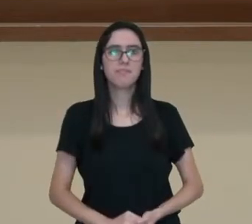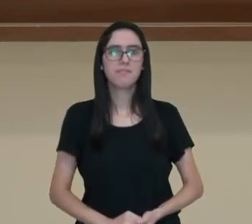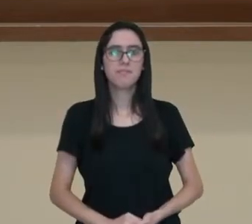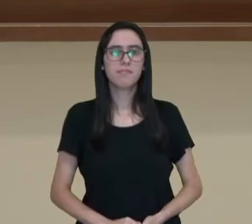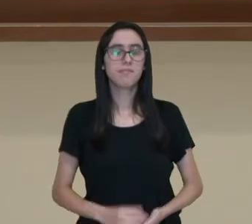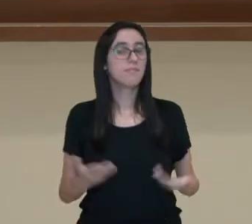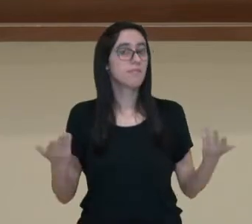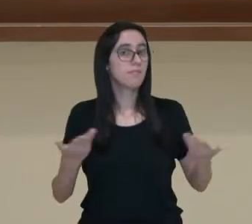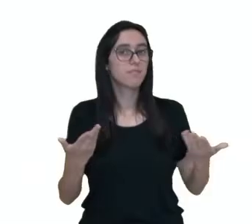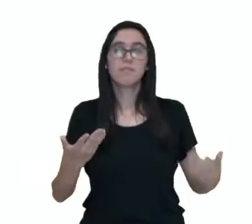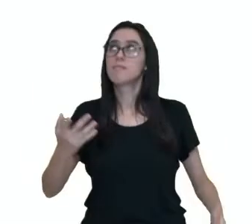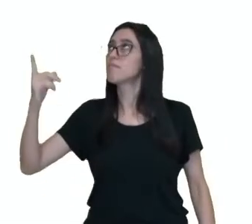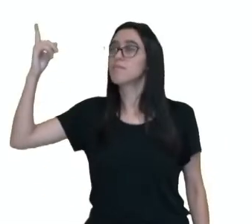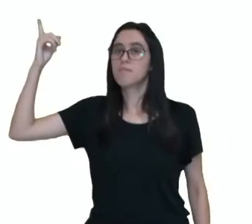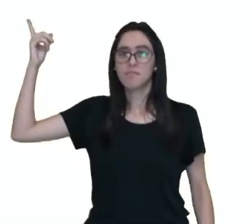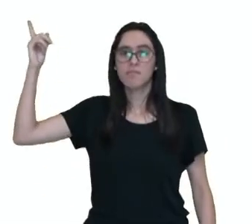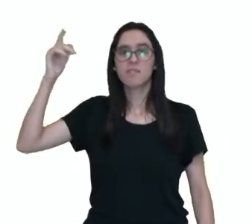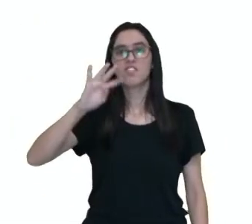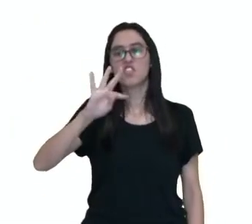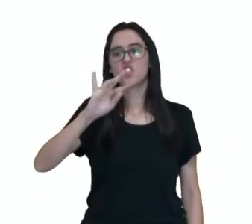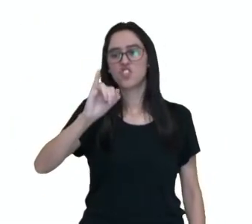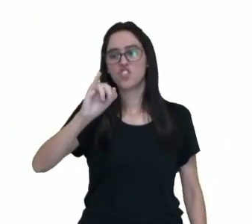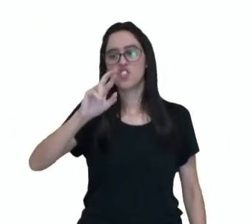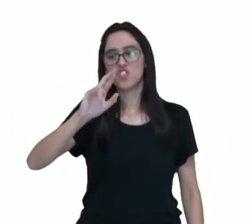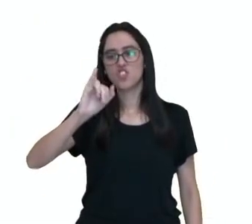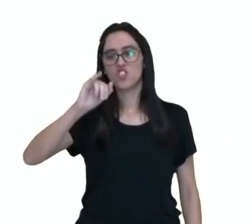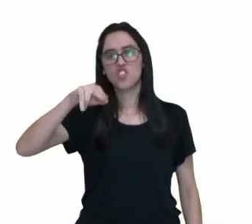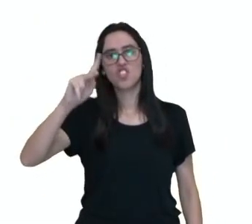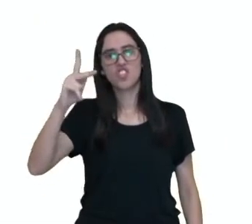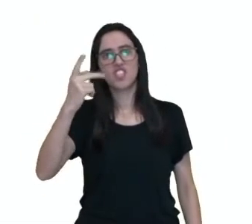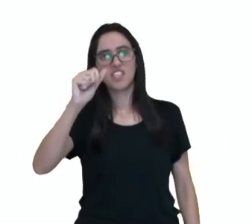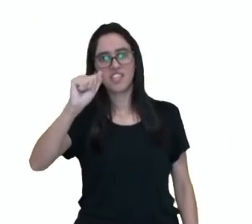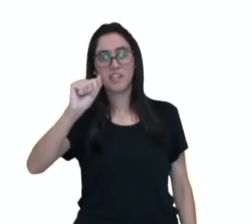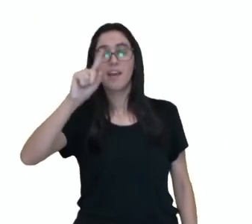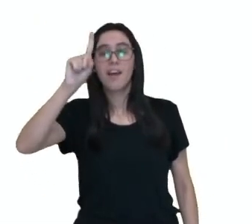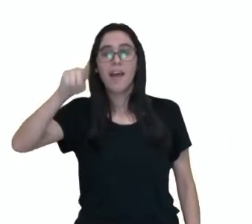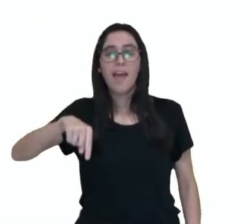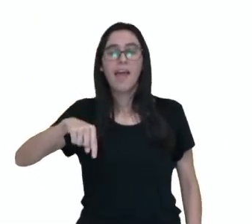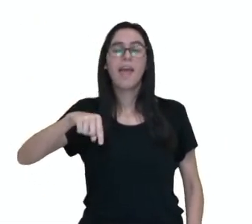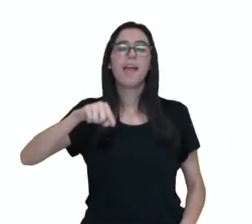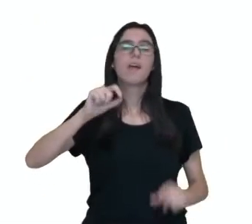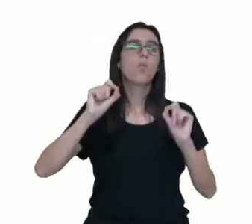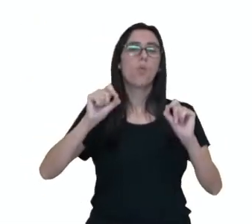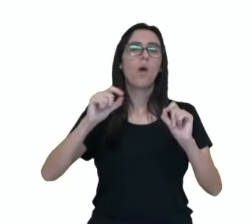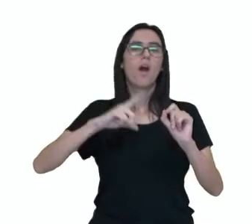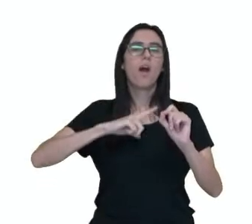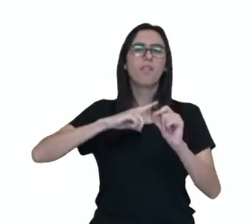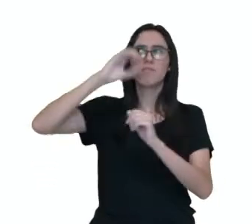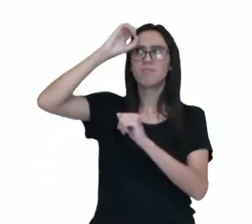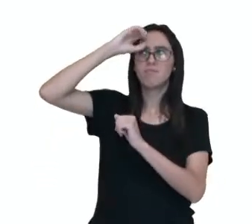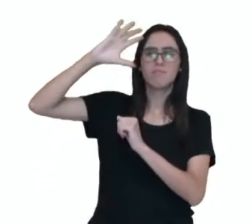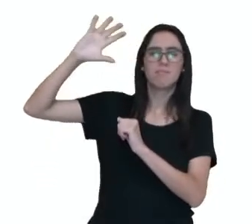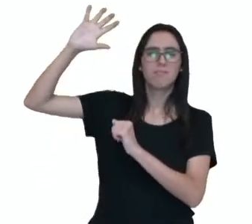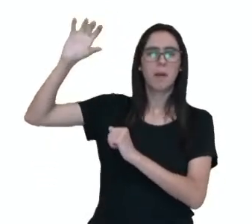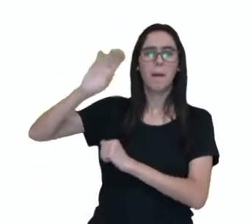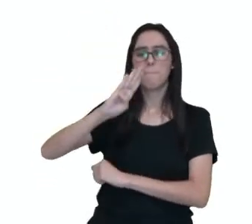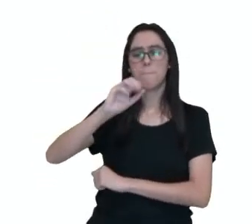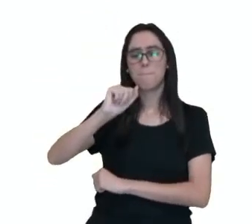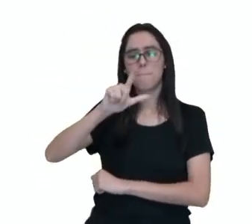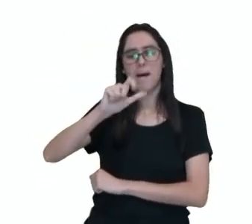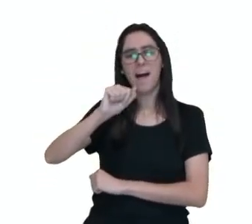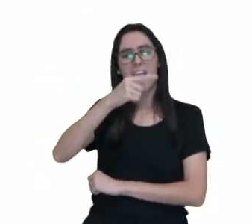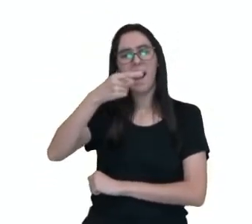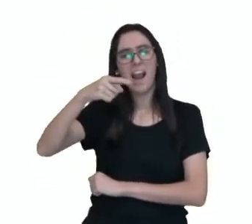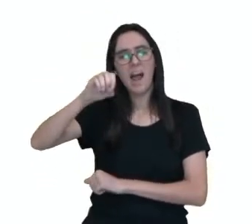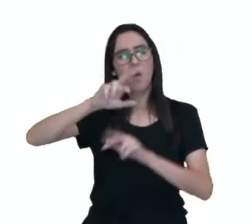Vamos conhecer as características da tirinha. São balões de diferentes tipos e formas que mostram o diálogo dos